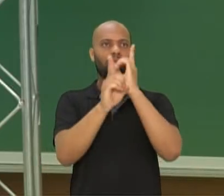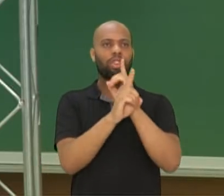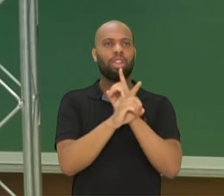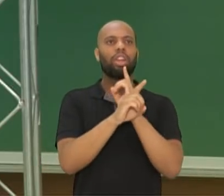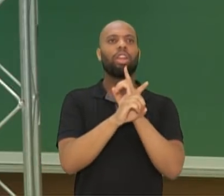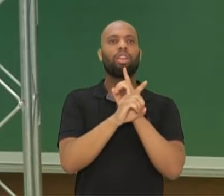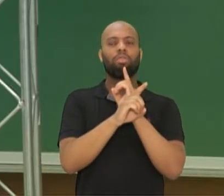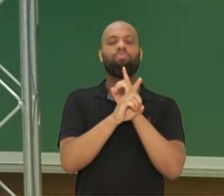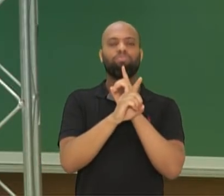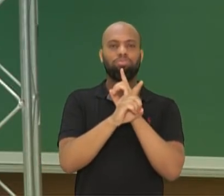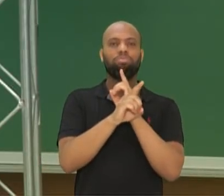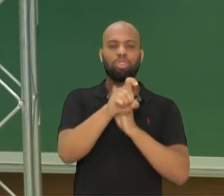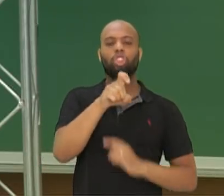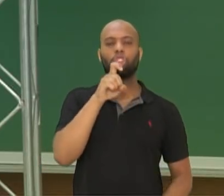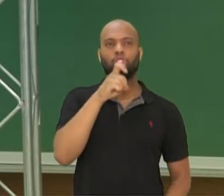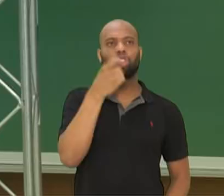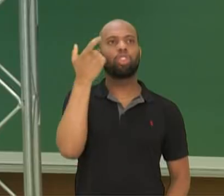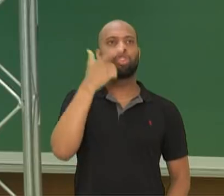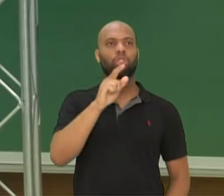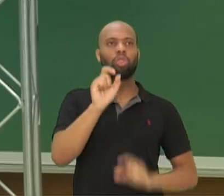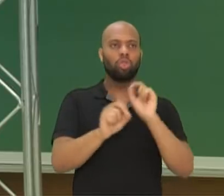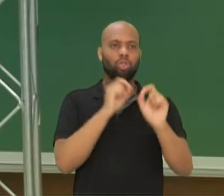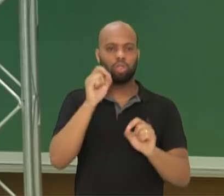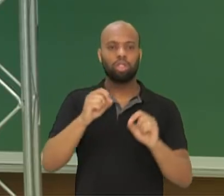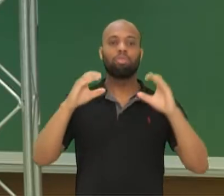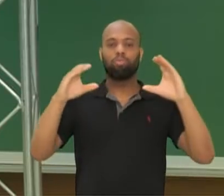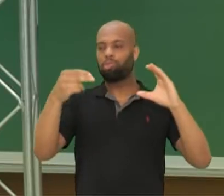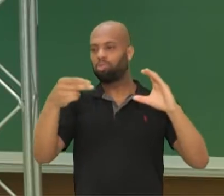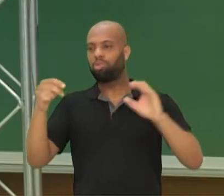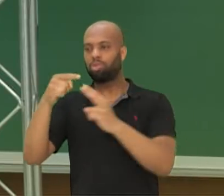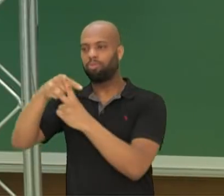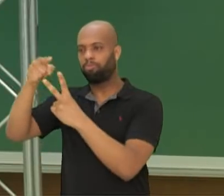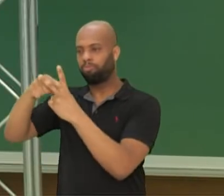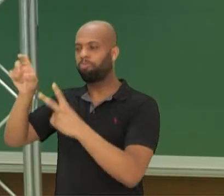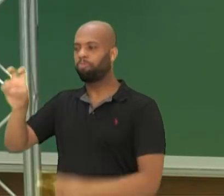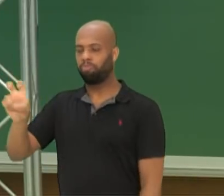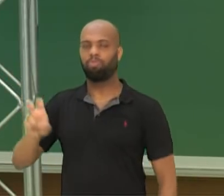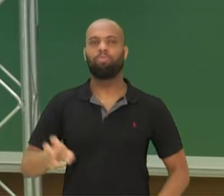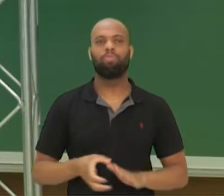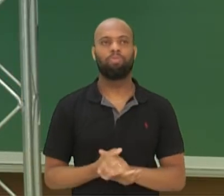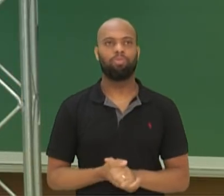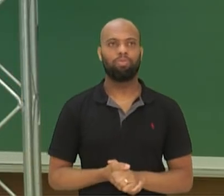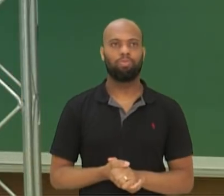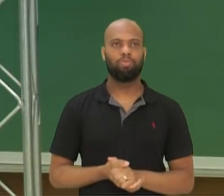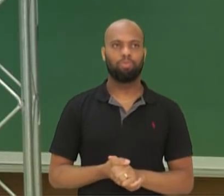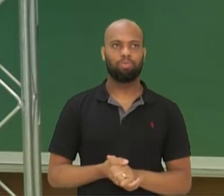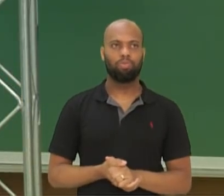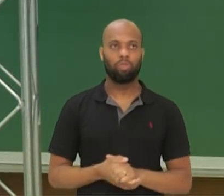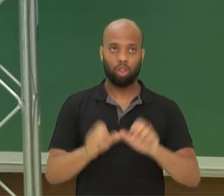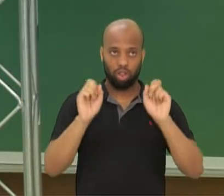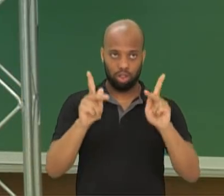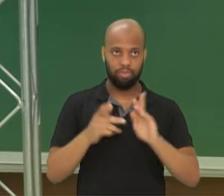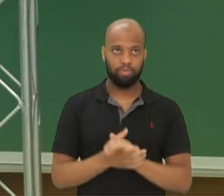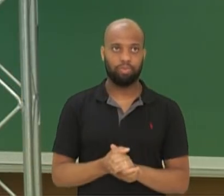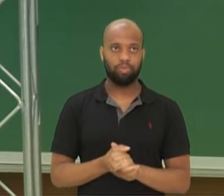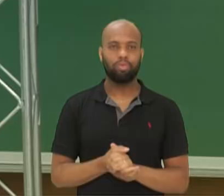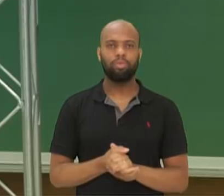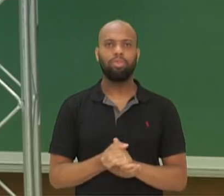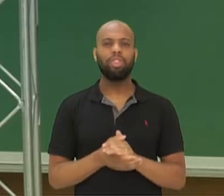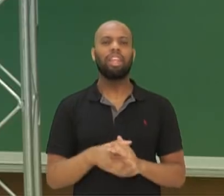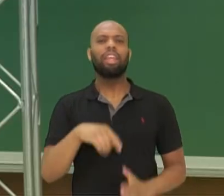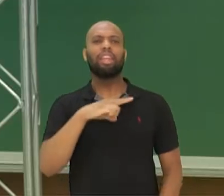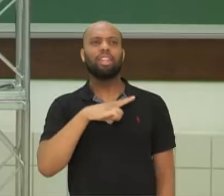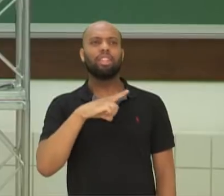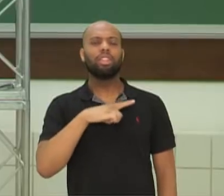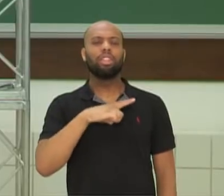de x, para que essa expressão chegue no valor de raiz de 5. Ok?